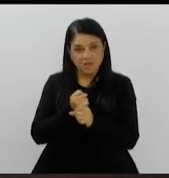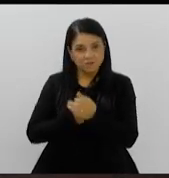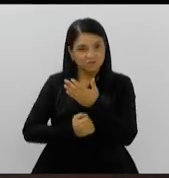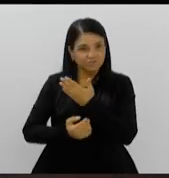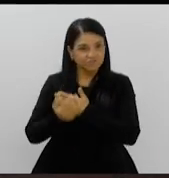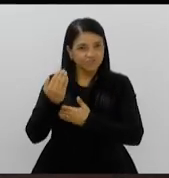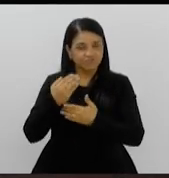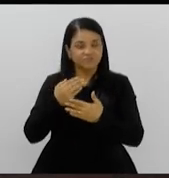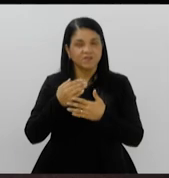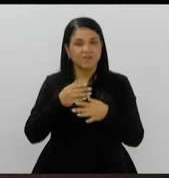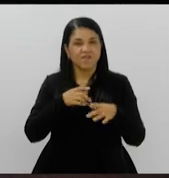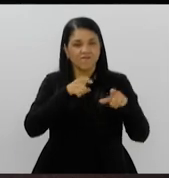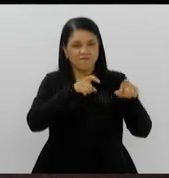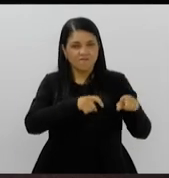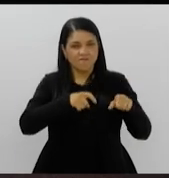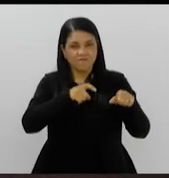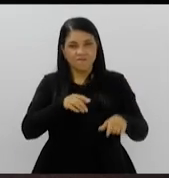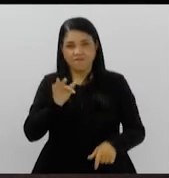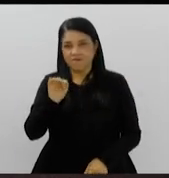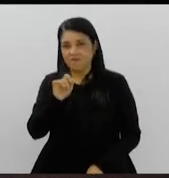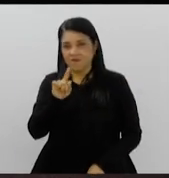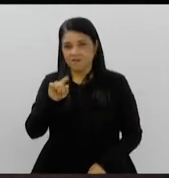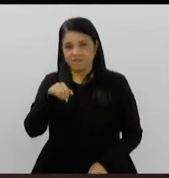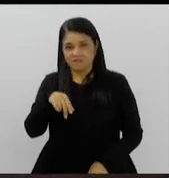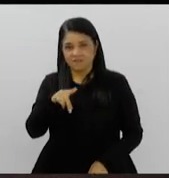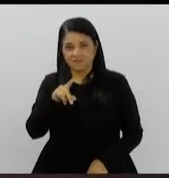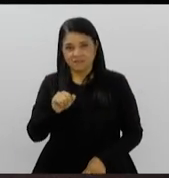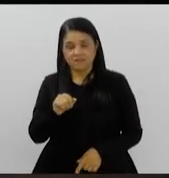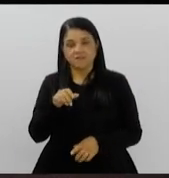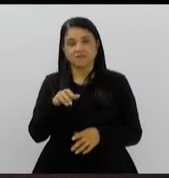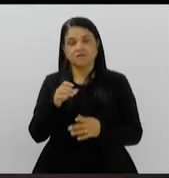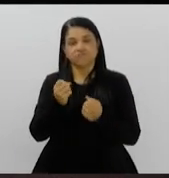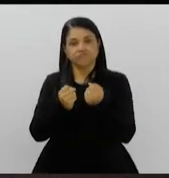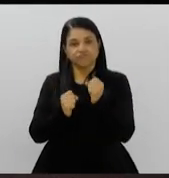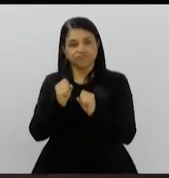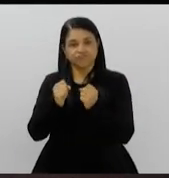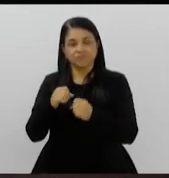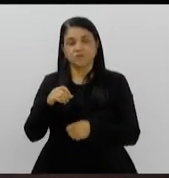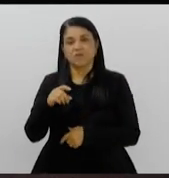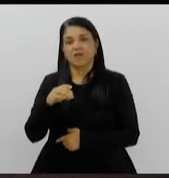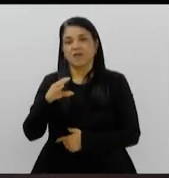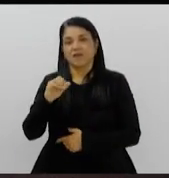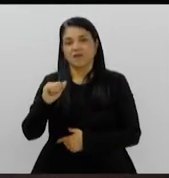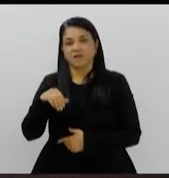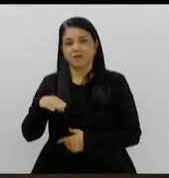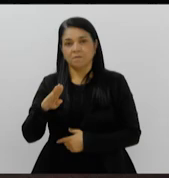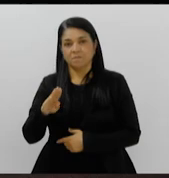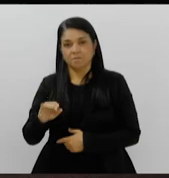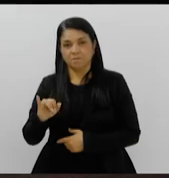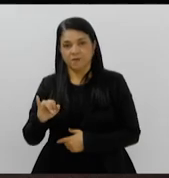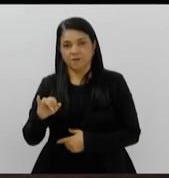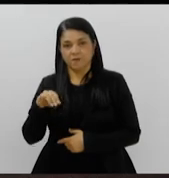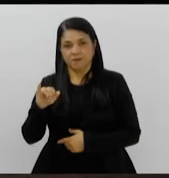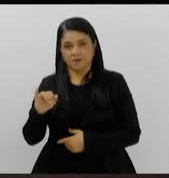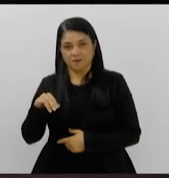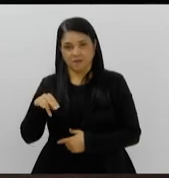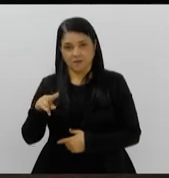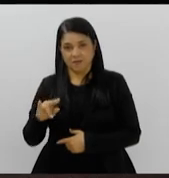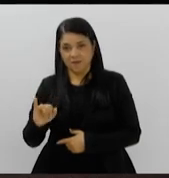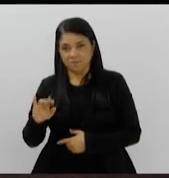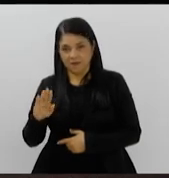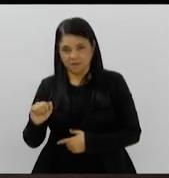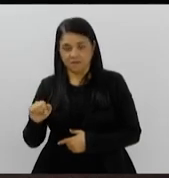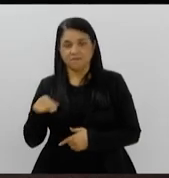das fazendas do complexo da Usina Cambaíba são objetos de